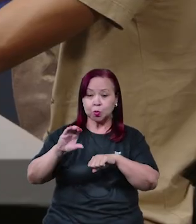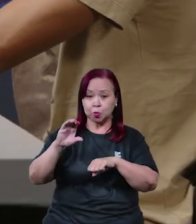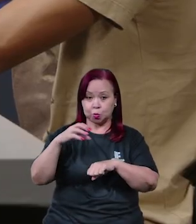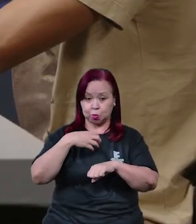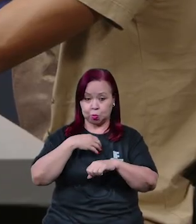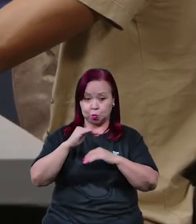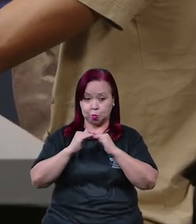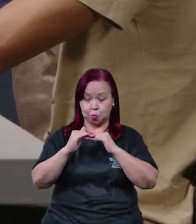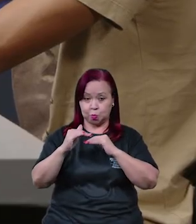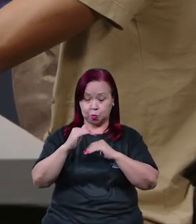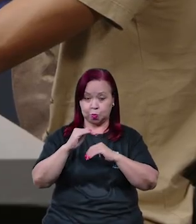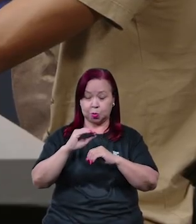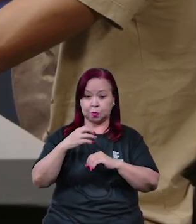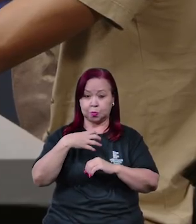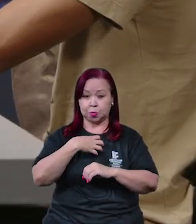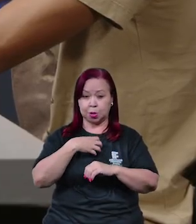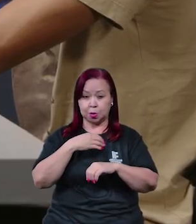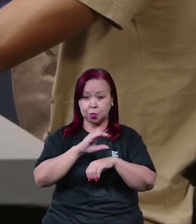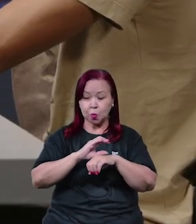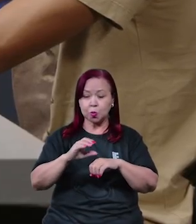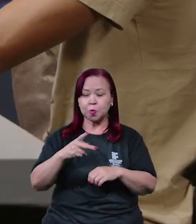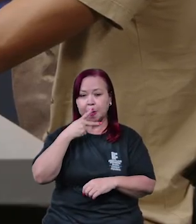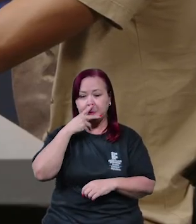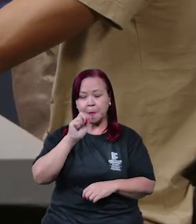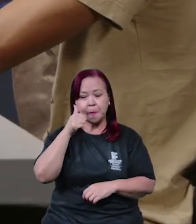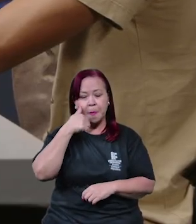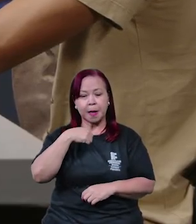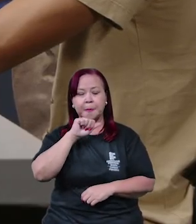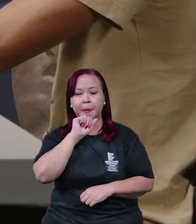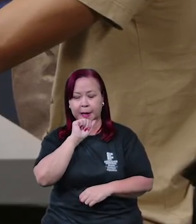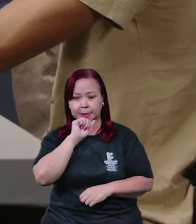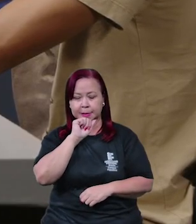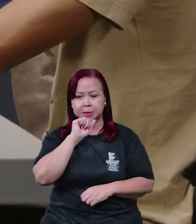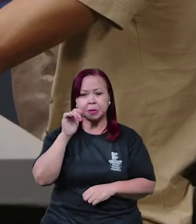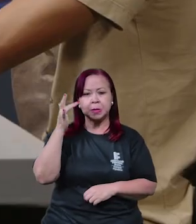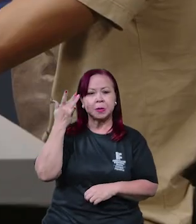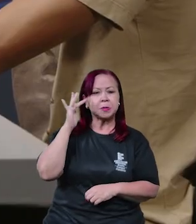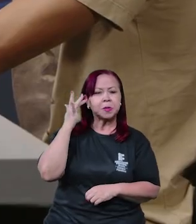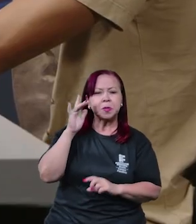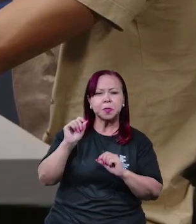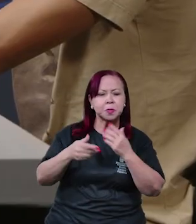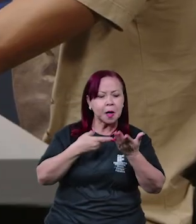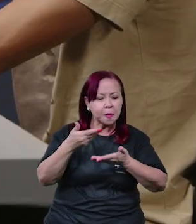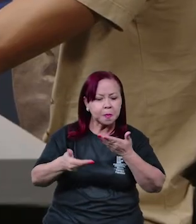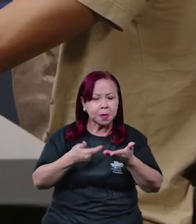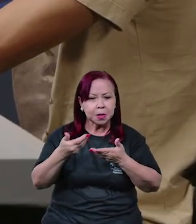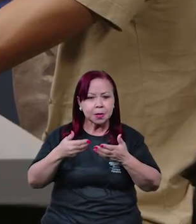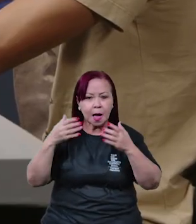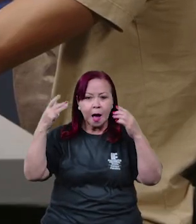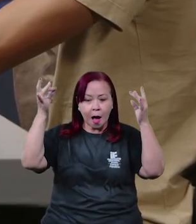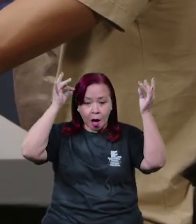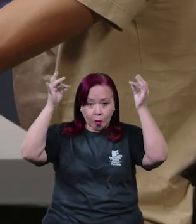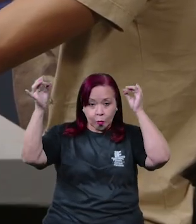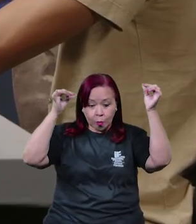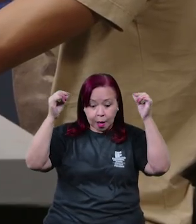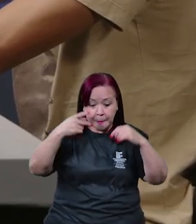bacana, que é cursos para pais. E aí, tipo assim, você não sabe lidar com o cabelo do seu filho, vem cá que a gente vai te